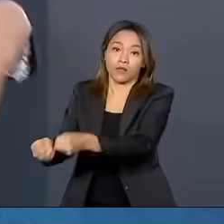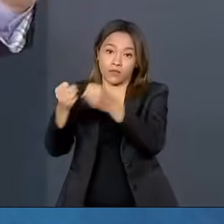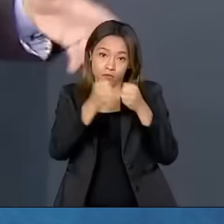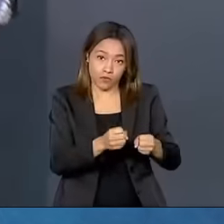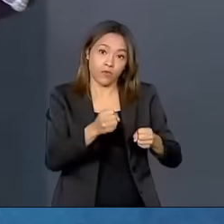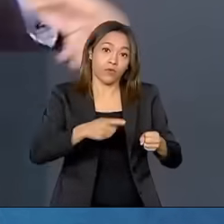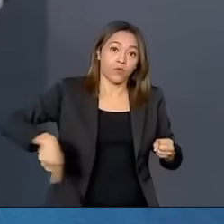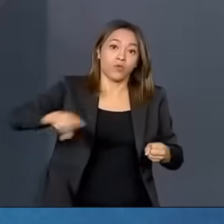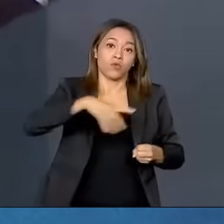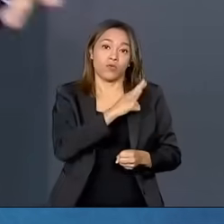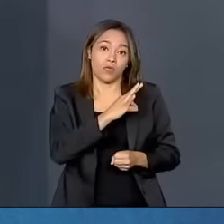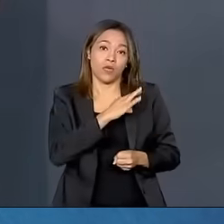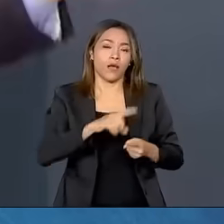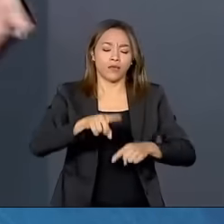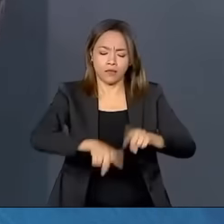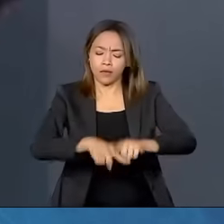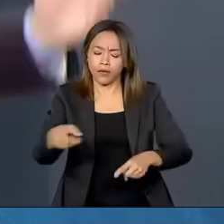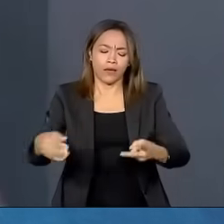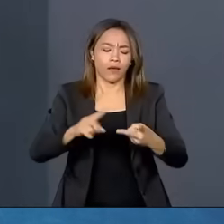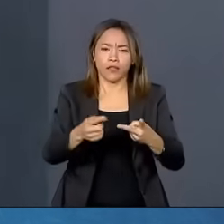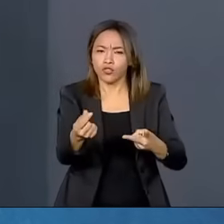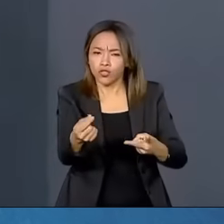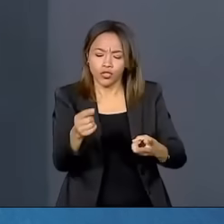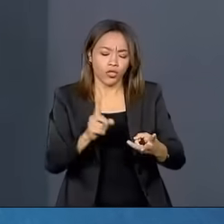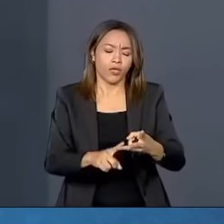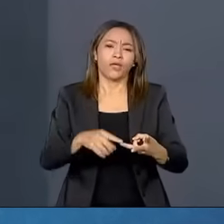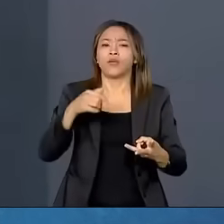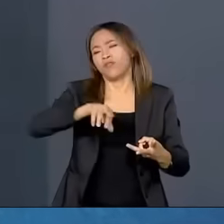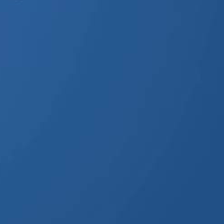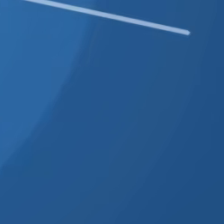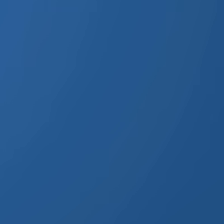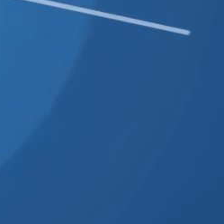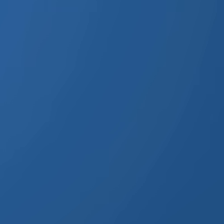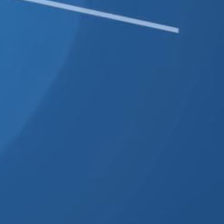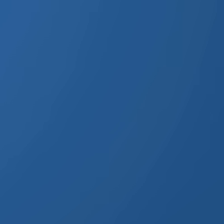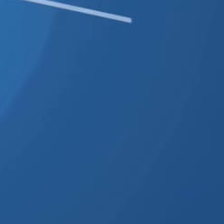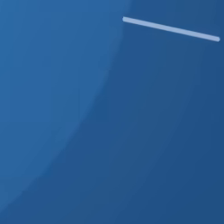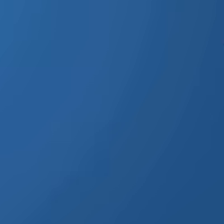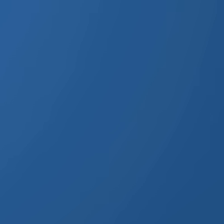eu me refiro a imóveis, dinheiro, espécie, criptoativos e assim sucessivamente.